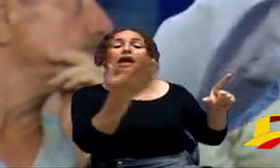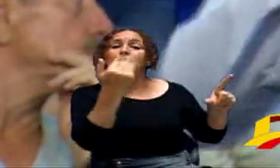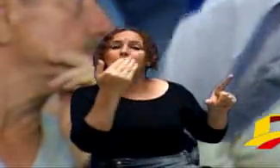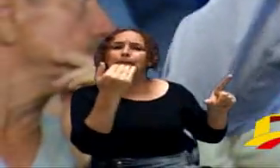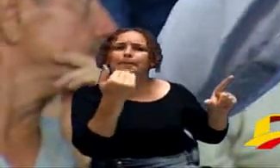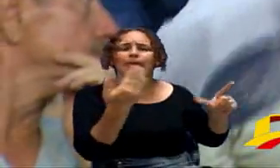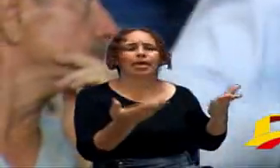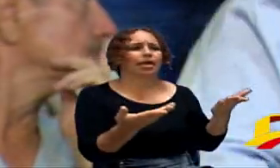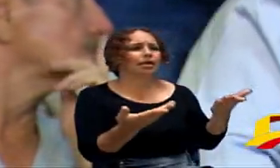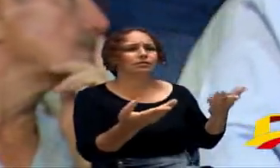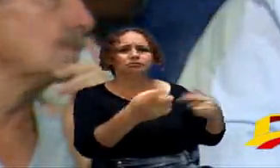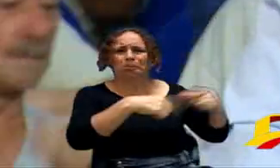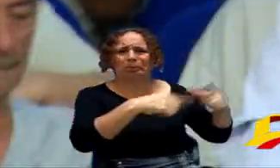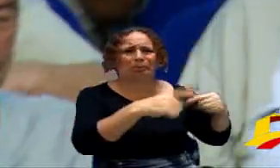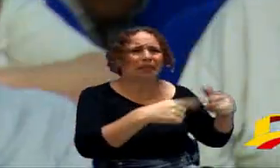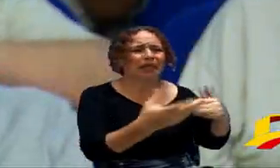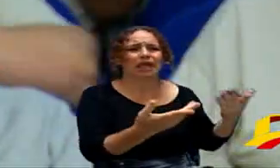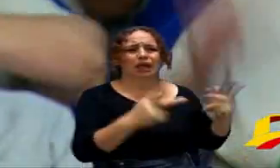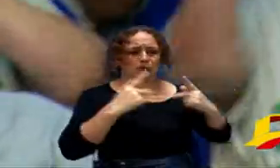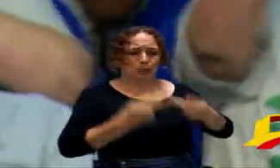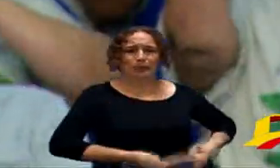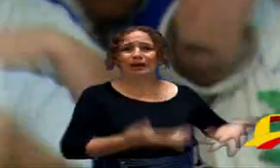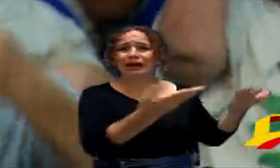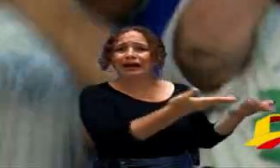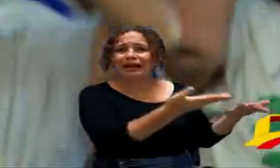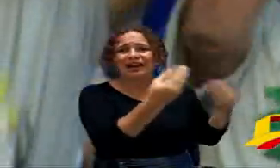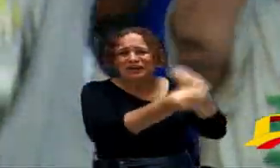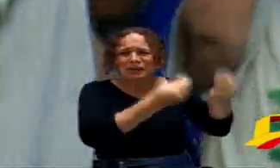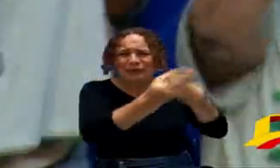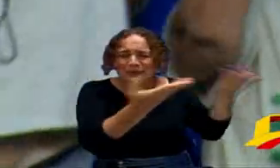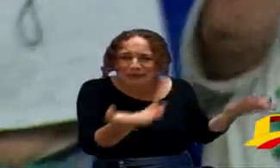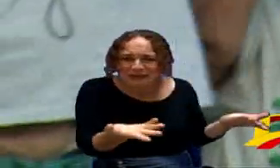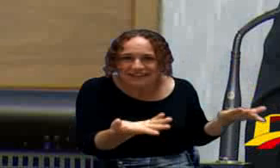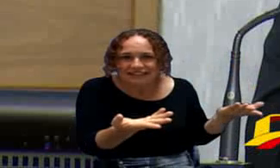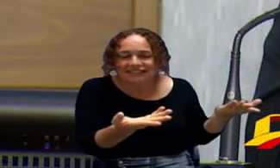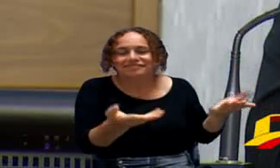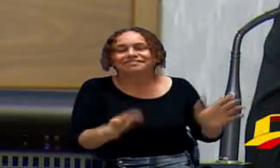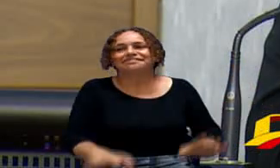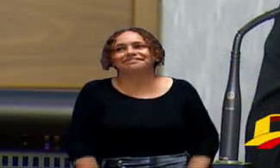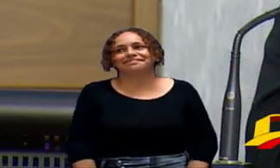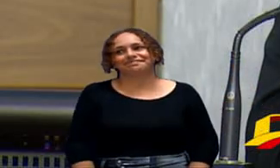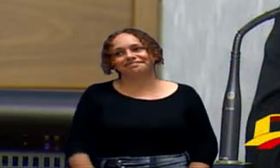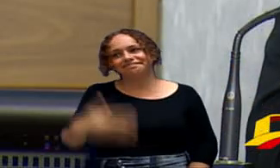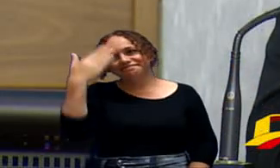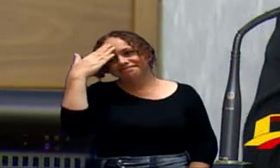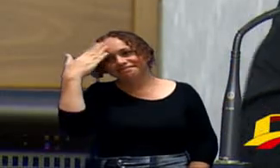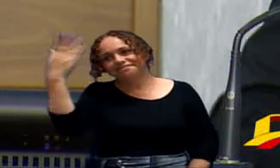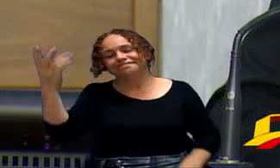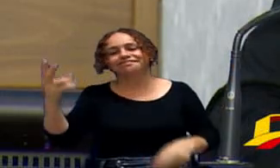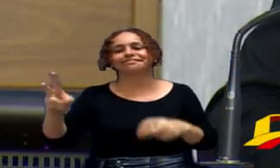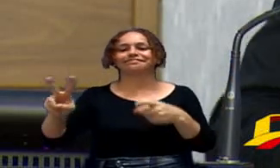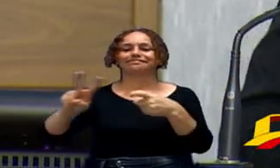lá no site do santuário, tá? E é isso aí. Obrigado, obrigado, doutor.